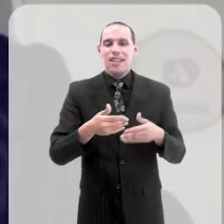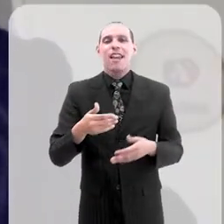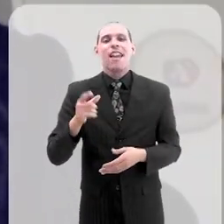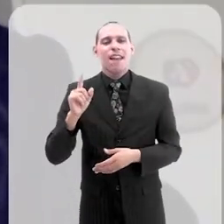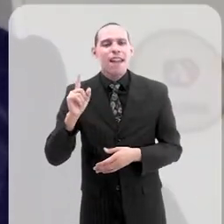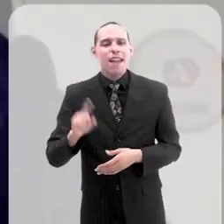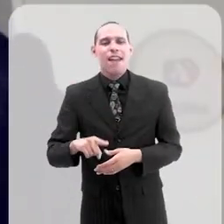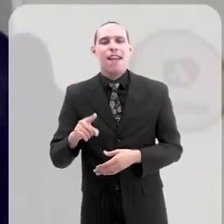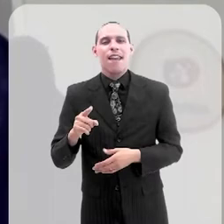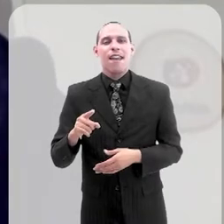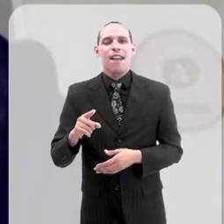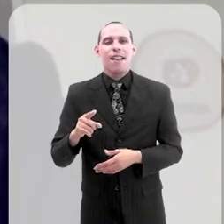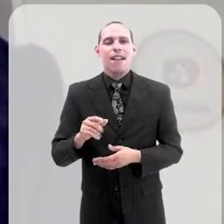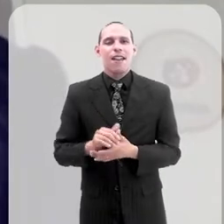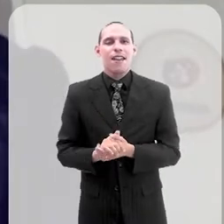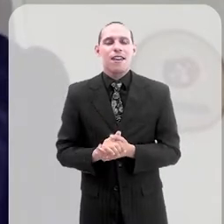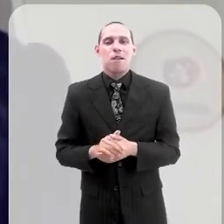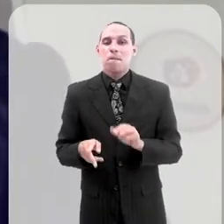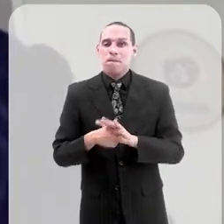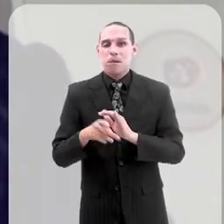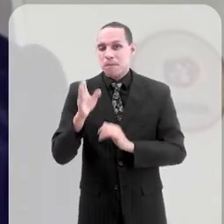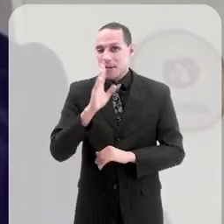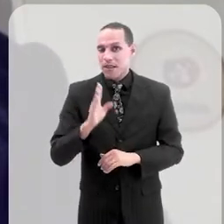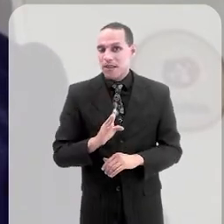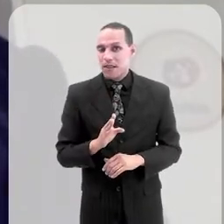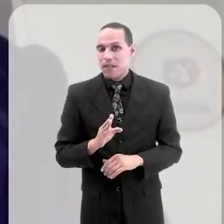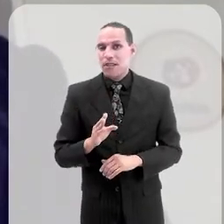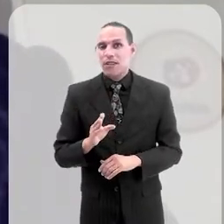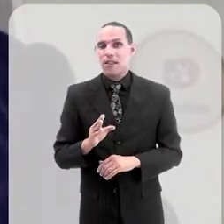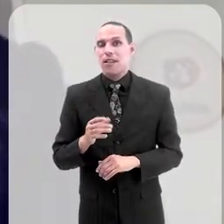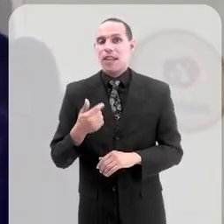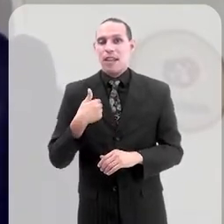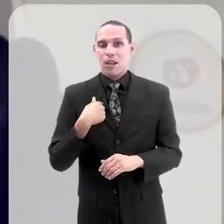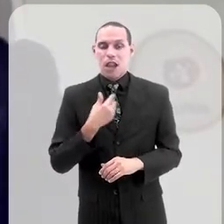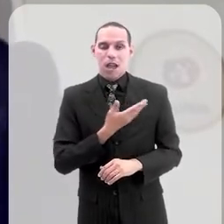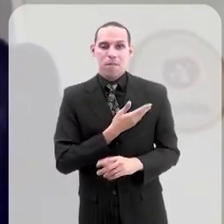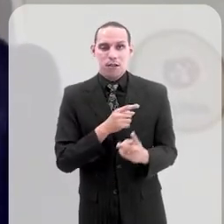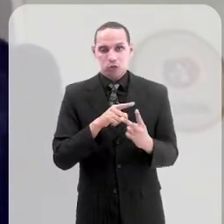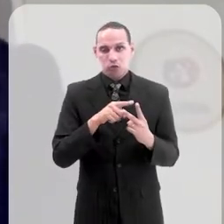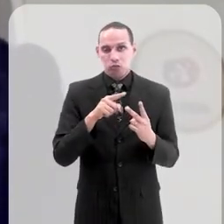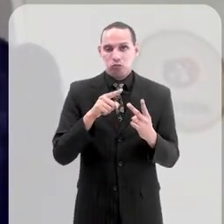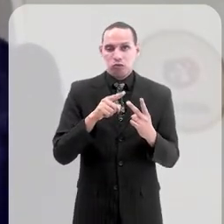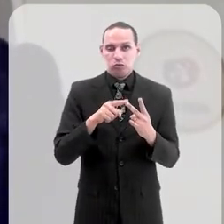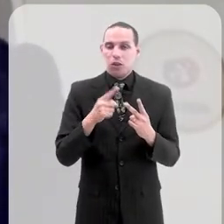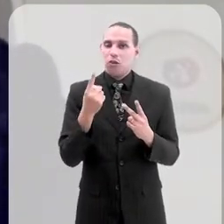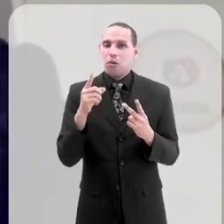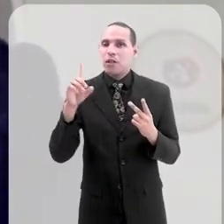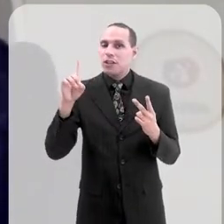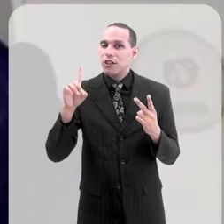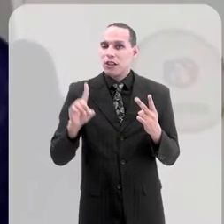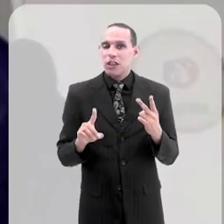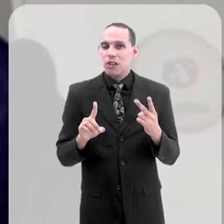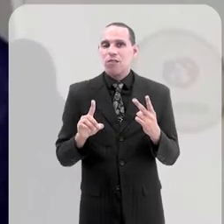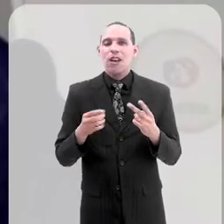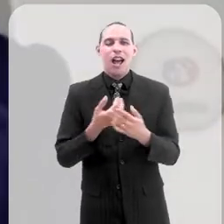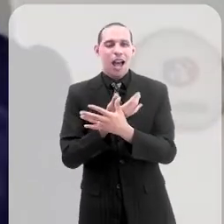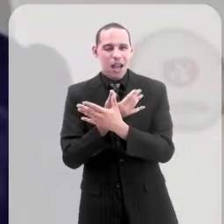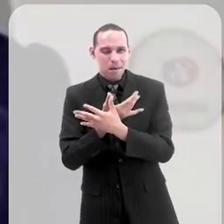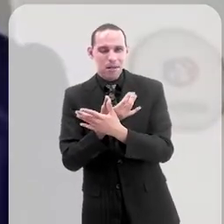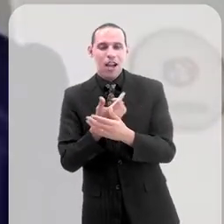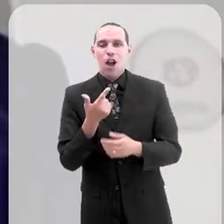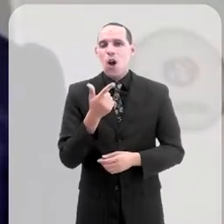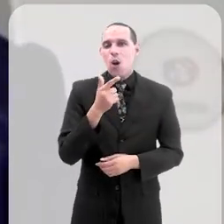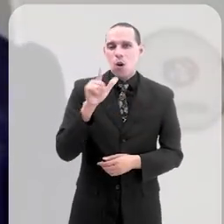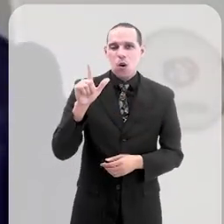que se chama Centro Ansullivan do Brasil. Eu e essas duas colegas, uma era a diretora da PAI, a Carmen Ragazzi, e a outra é a